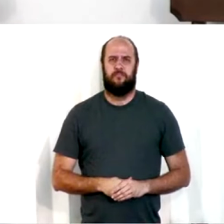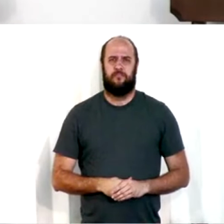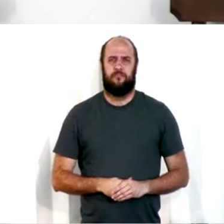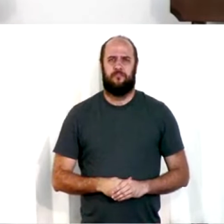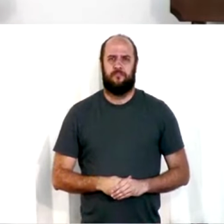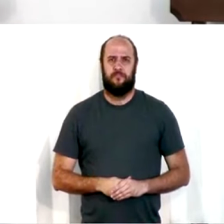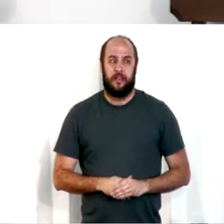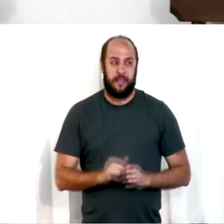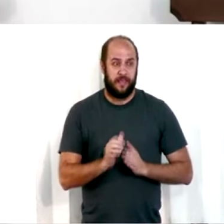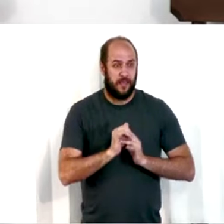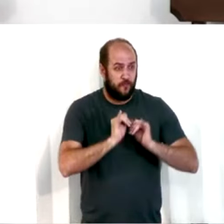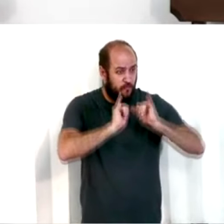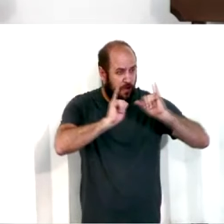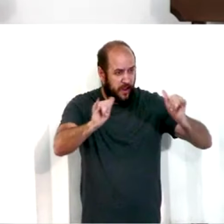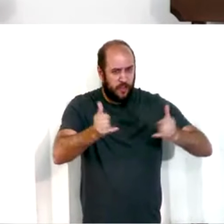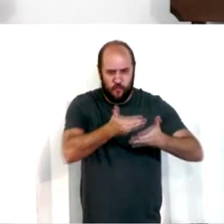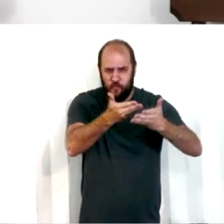Gentios.